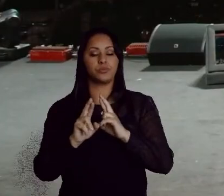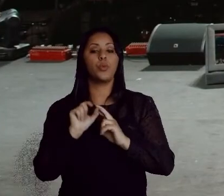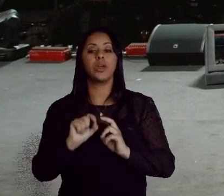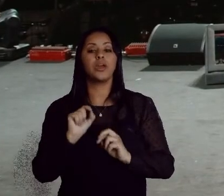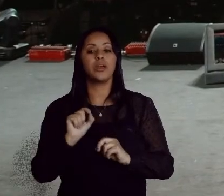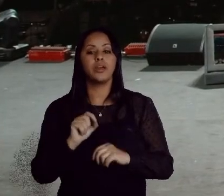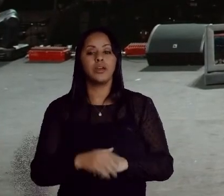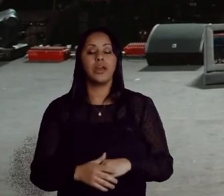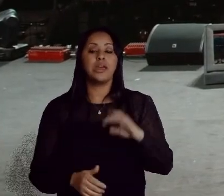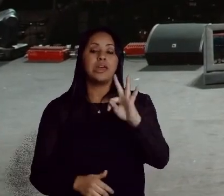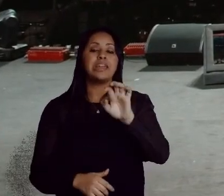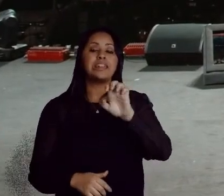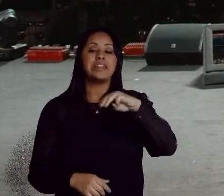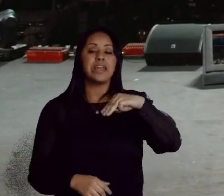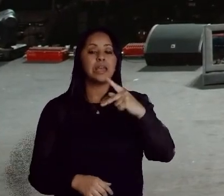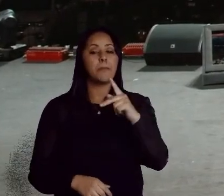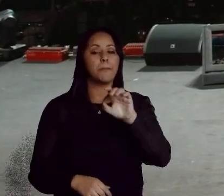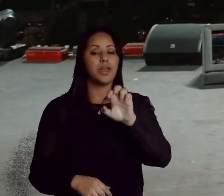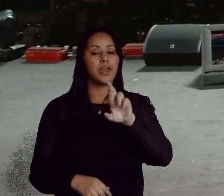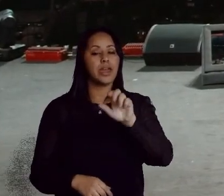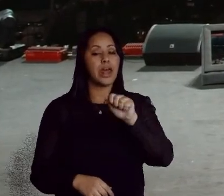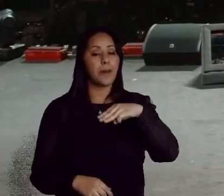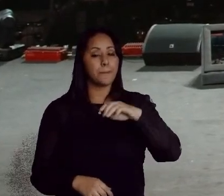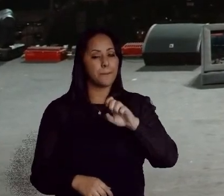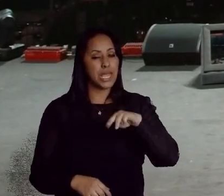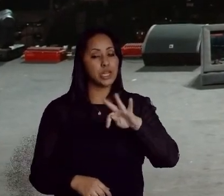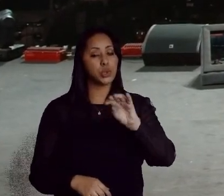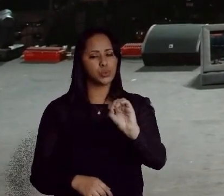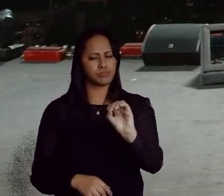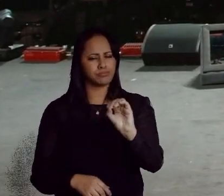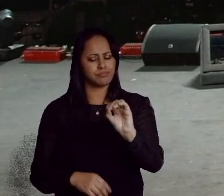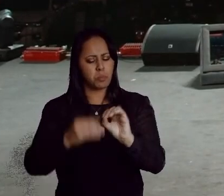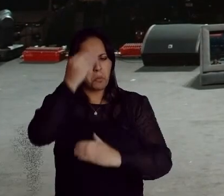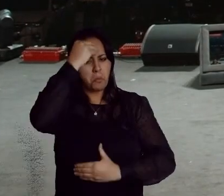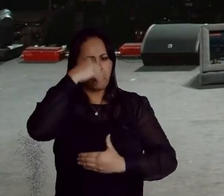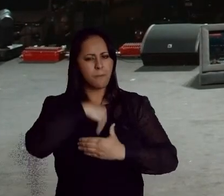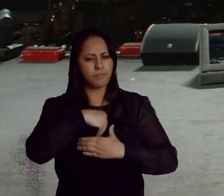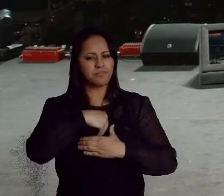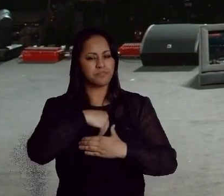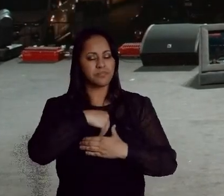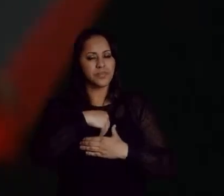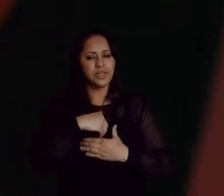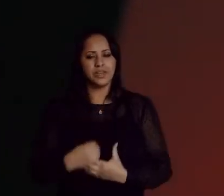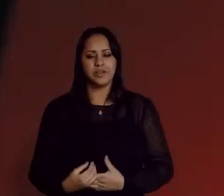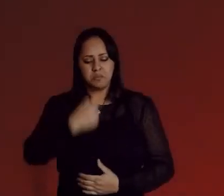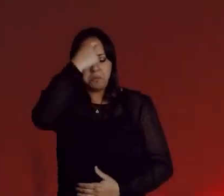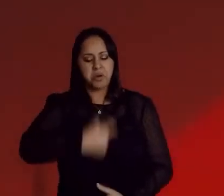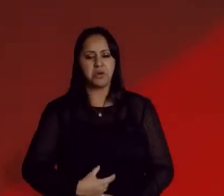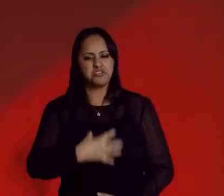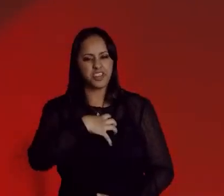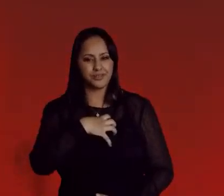chamado temperamento, que é um negocinho que você nasce, um estilo que